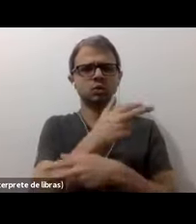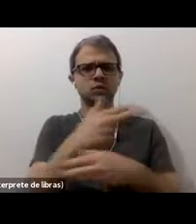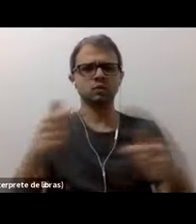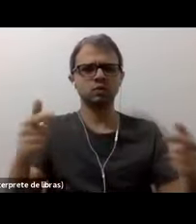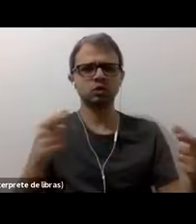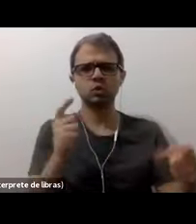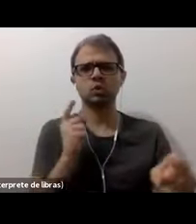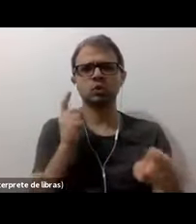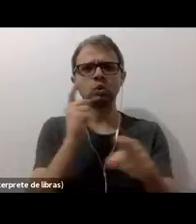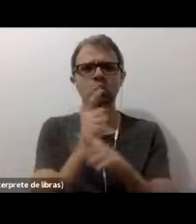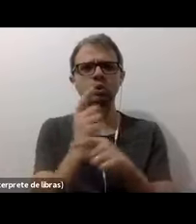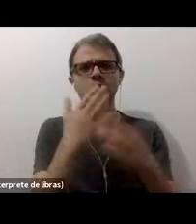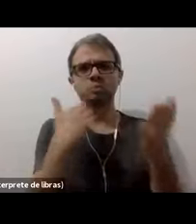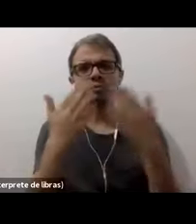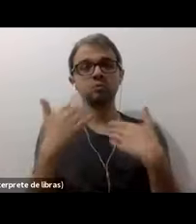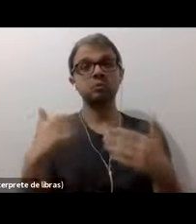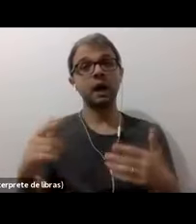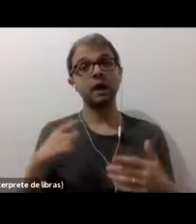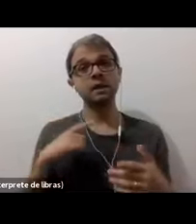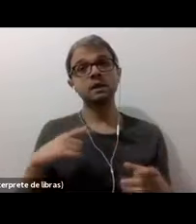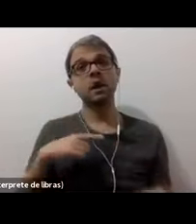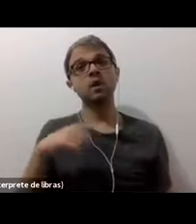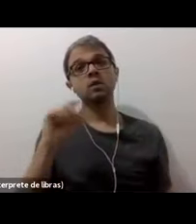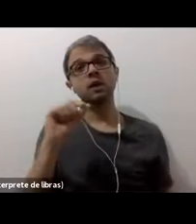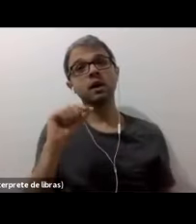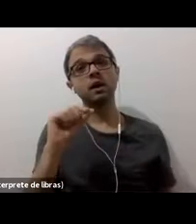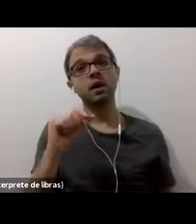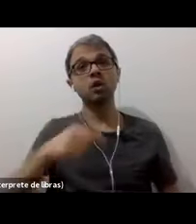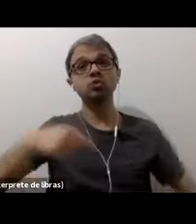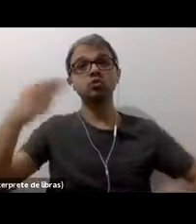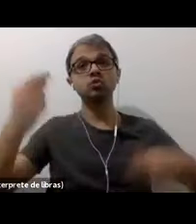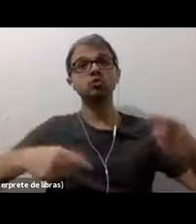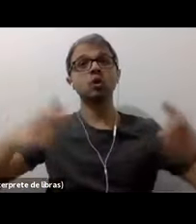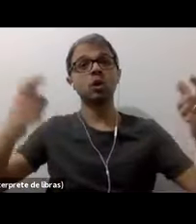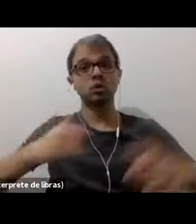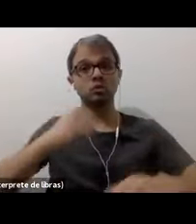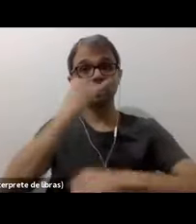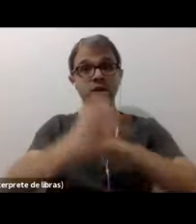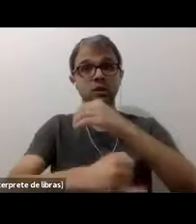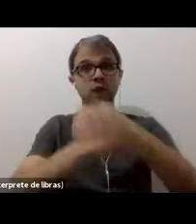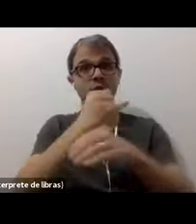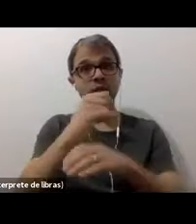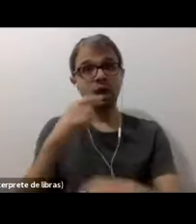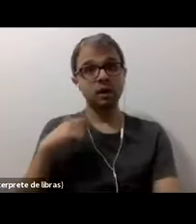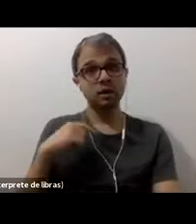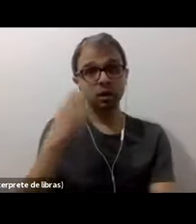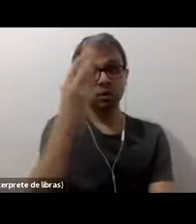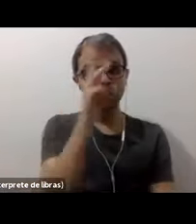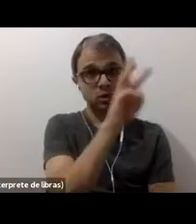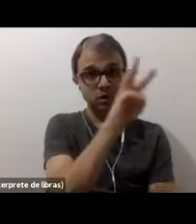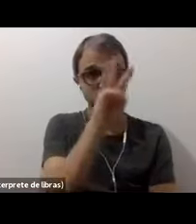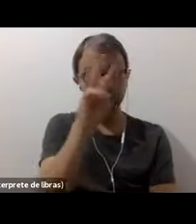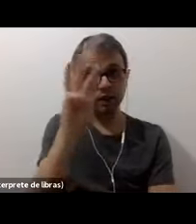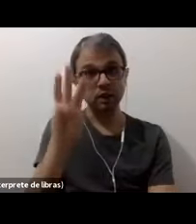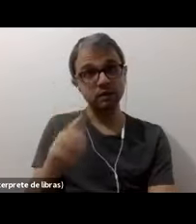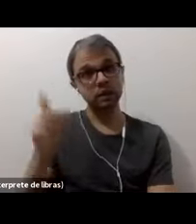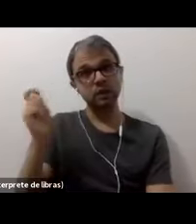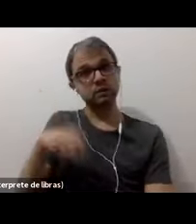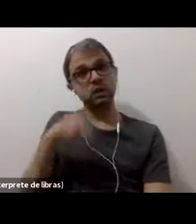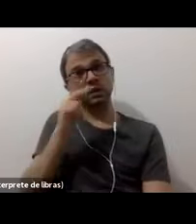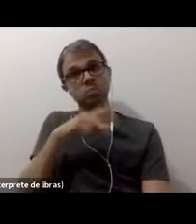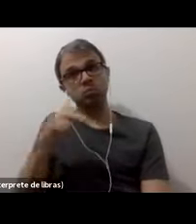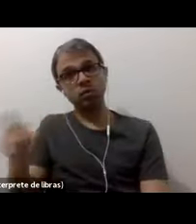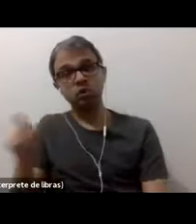os professores e gestores e funcionários podiam colocar a sua opinião